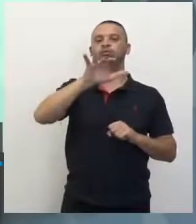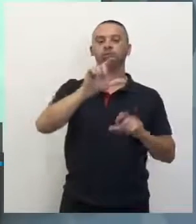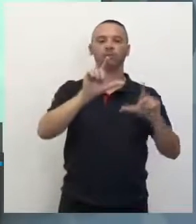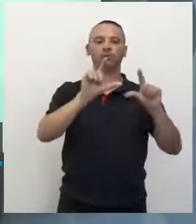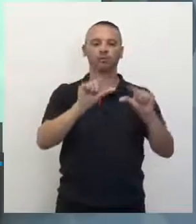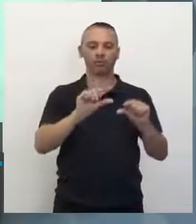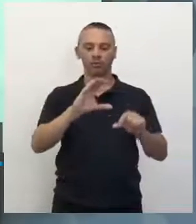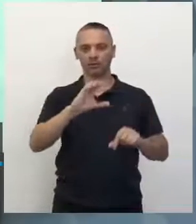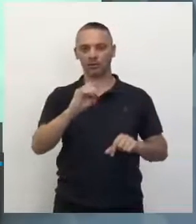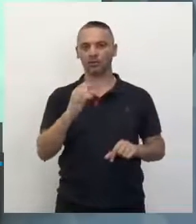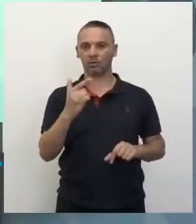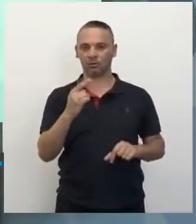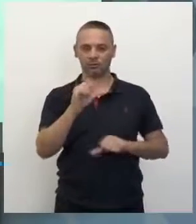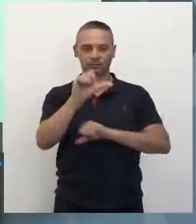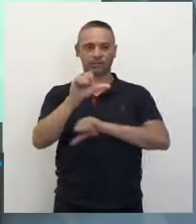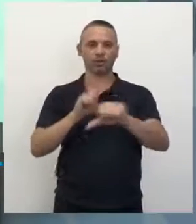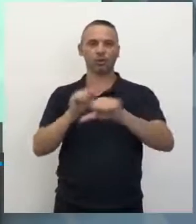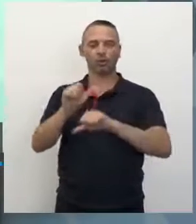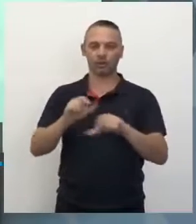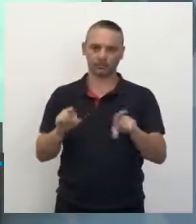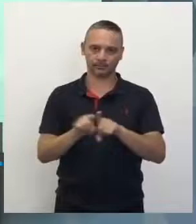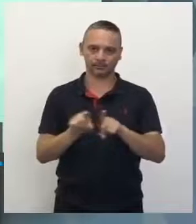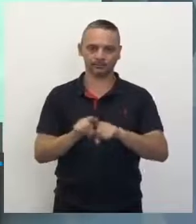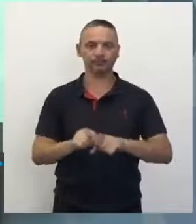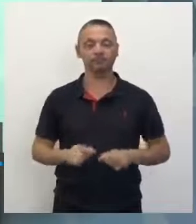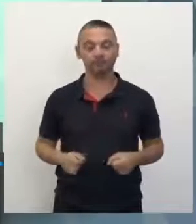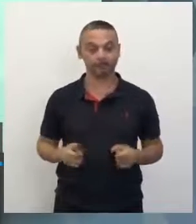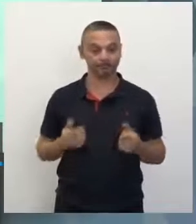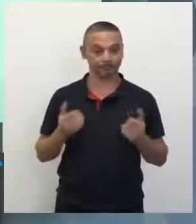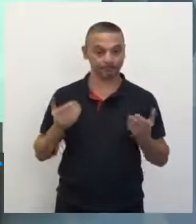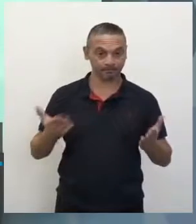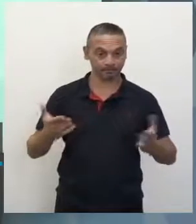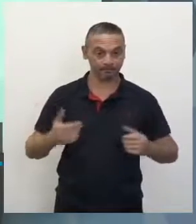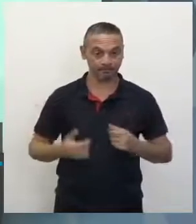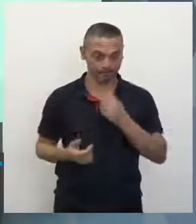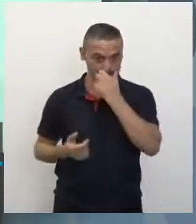e rico em gás carbônico, tá bom? Muito bem.